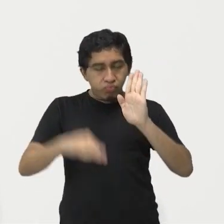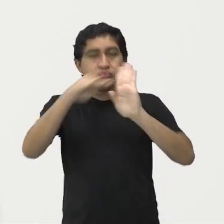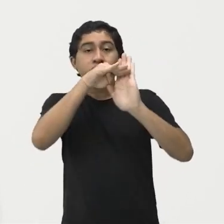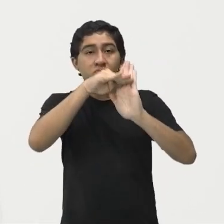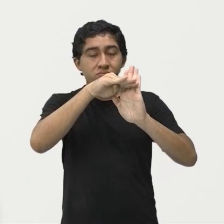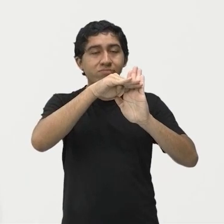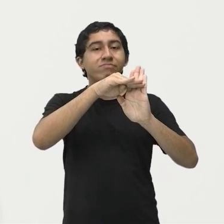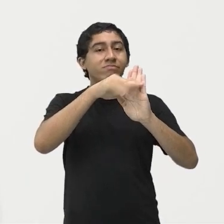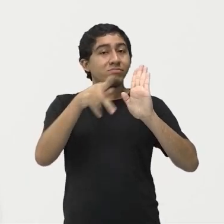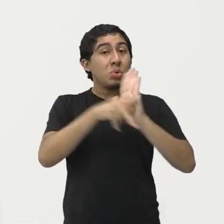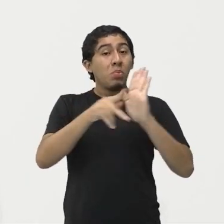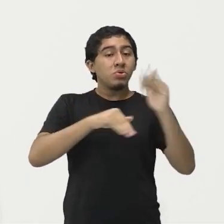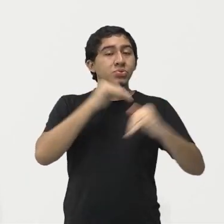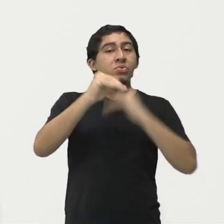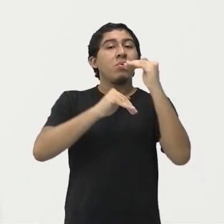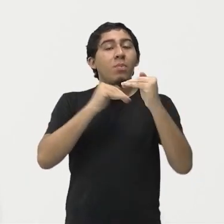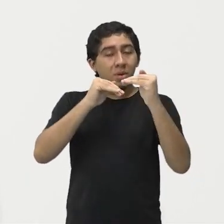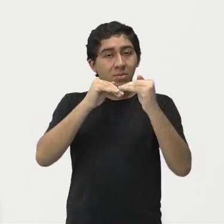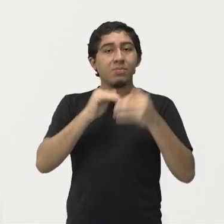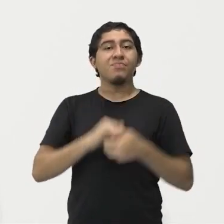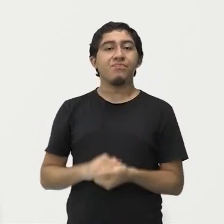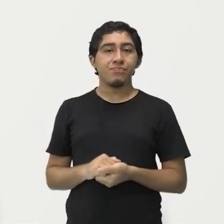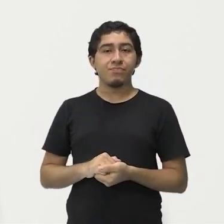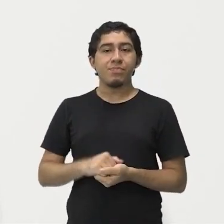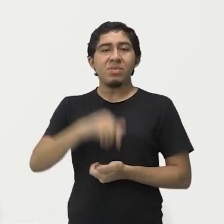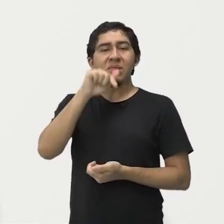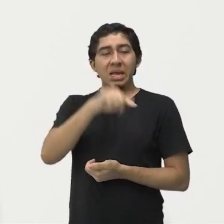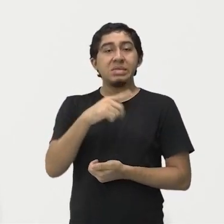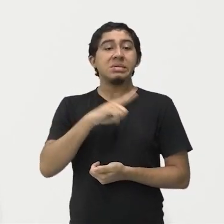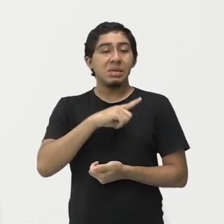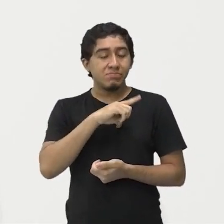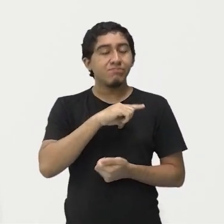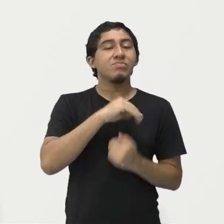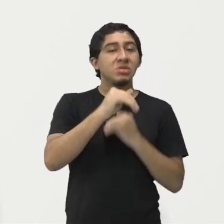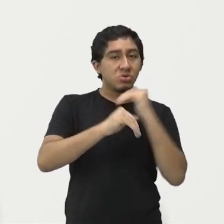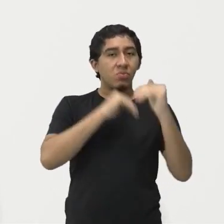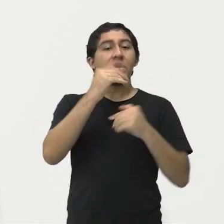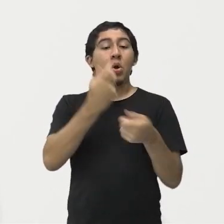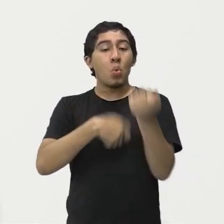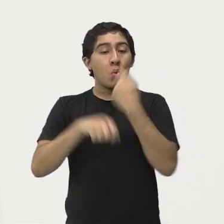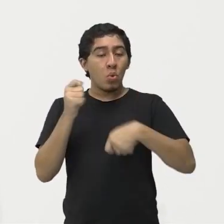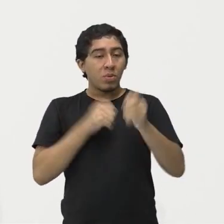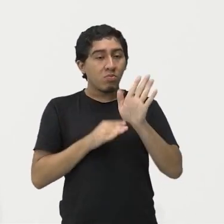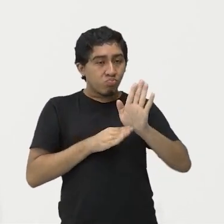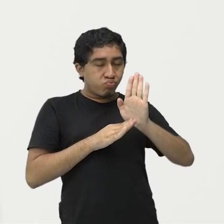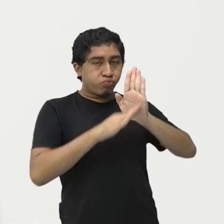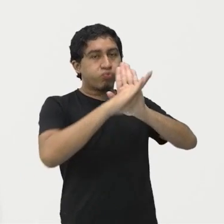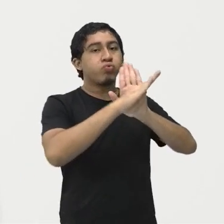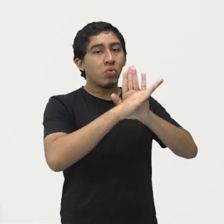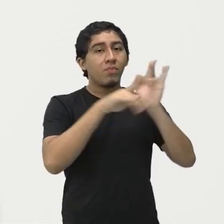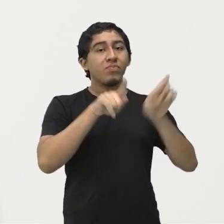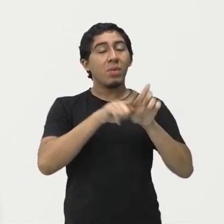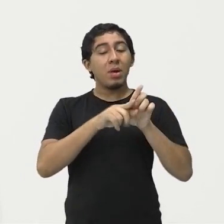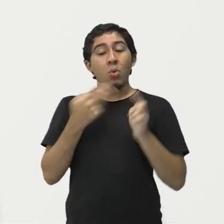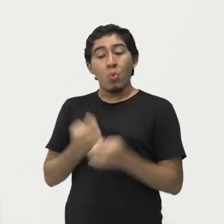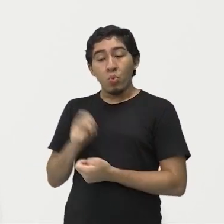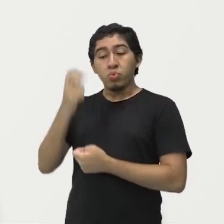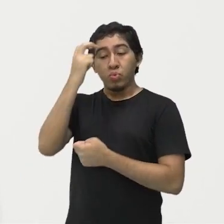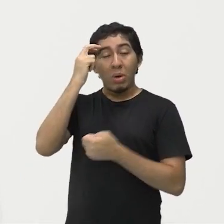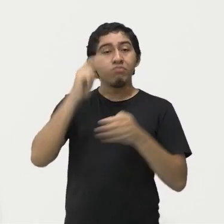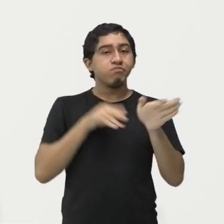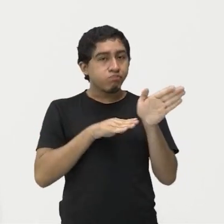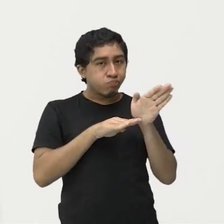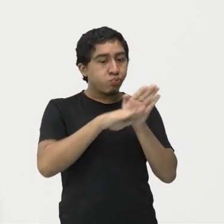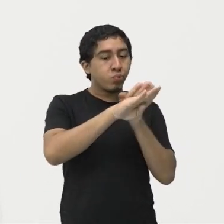Foi um período em que eles mais se desenvolveram economicamente e culturalmente. Foi neste